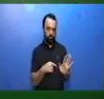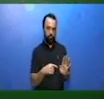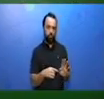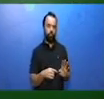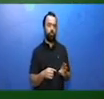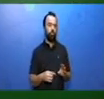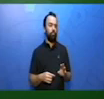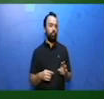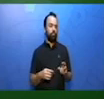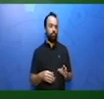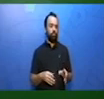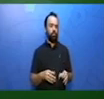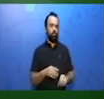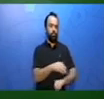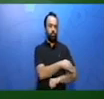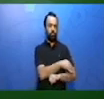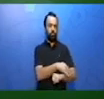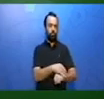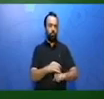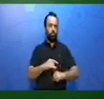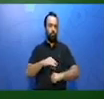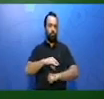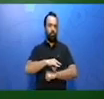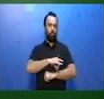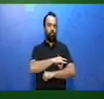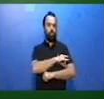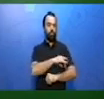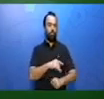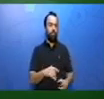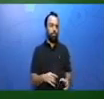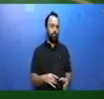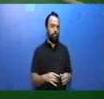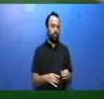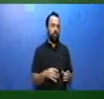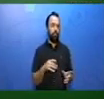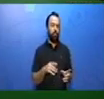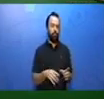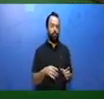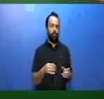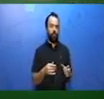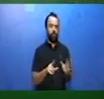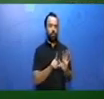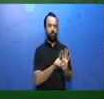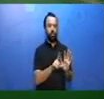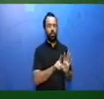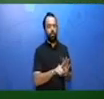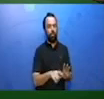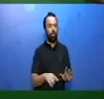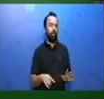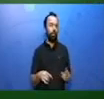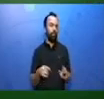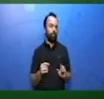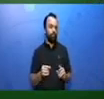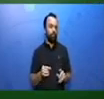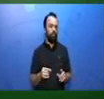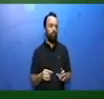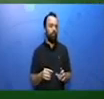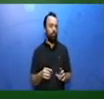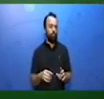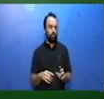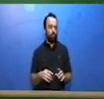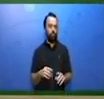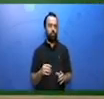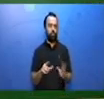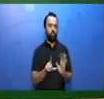O bairro tem ruas asfaltadas. Comércio, praça bem cuidada, água encanada, rede de esgoto e